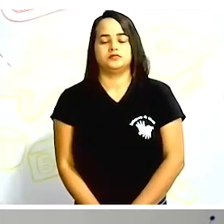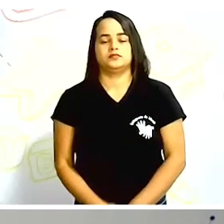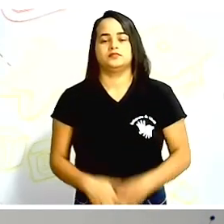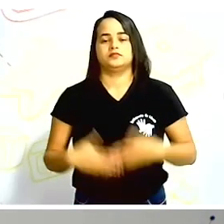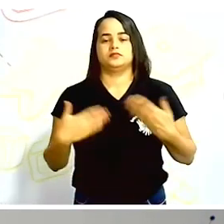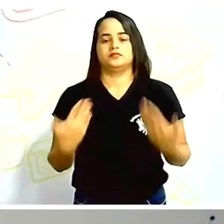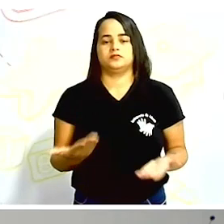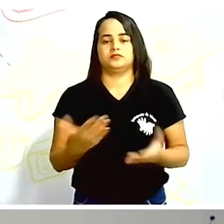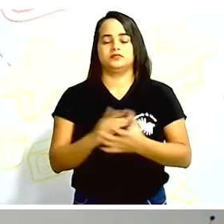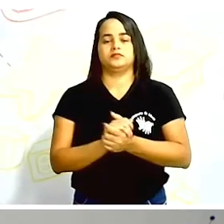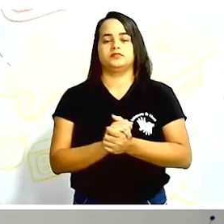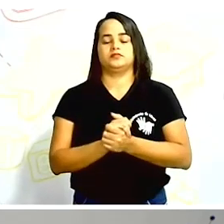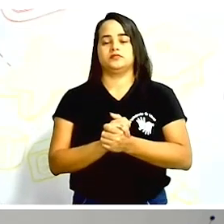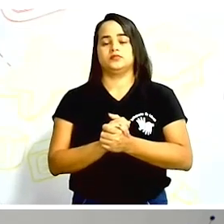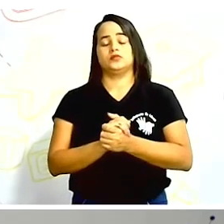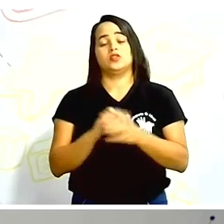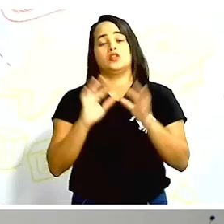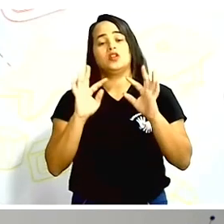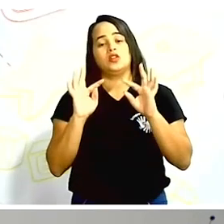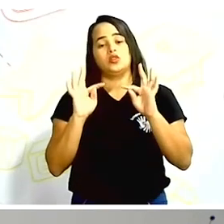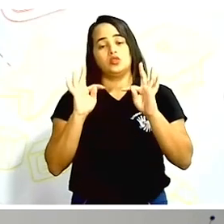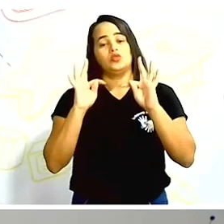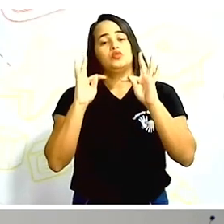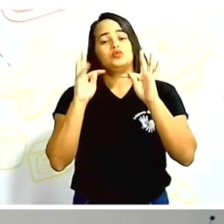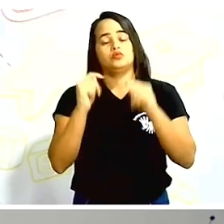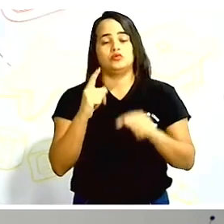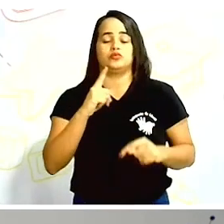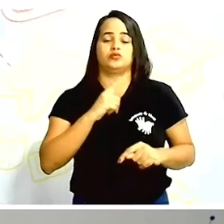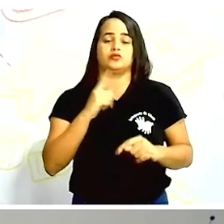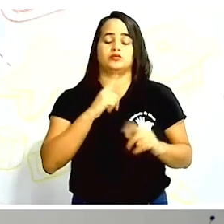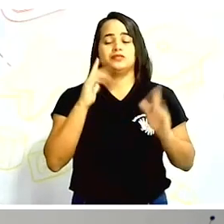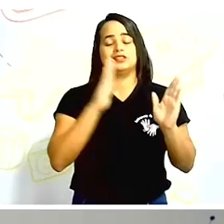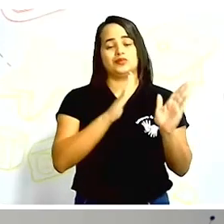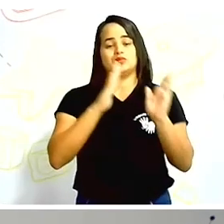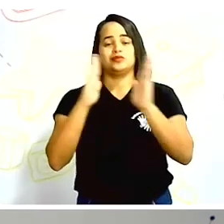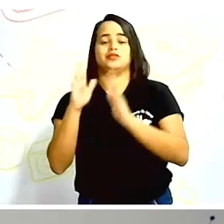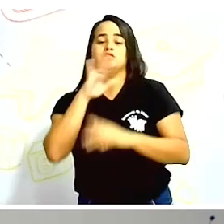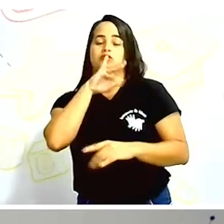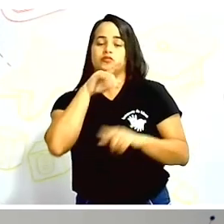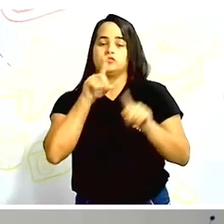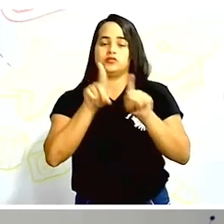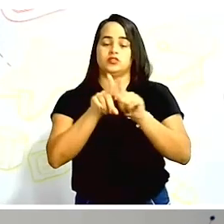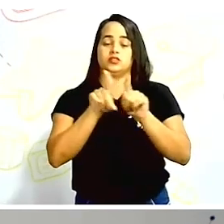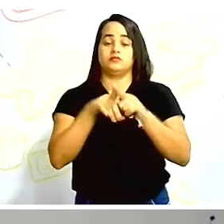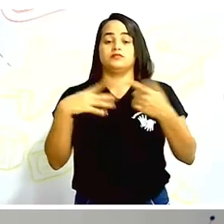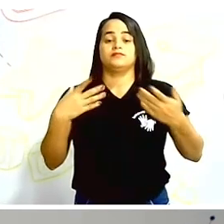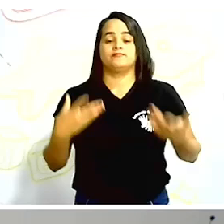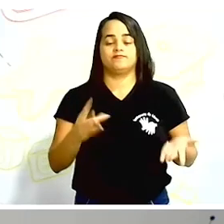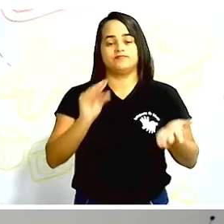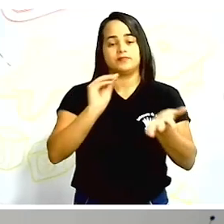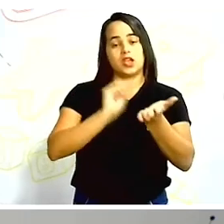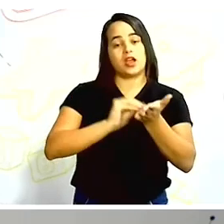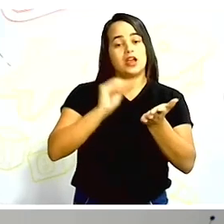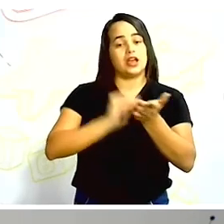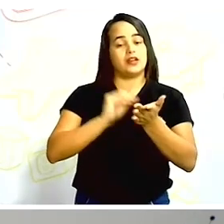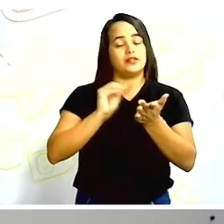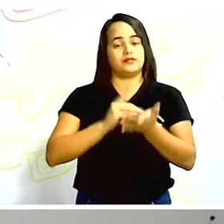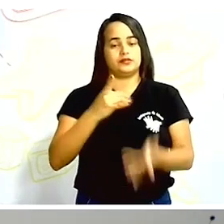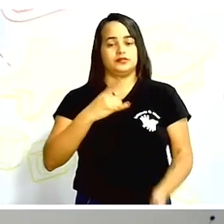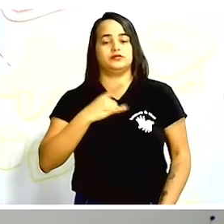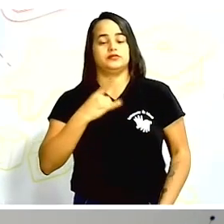Então, ó, como tudo tem seus malefícios, né? Então, a deficiência da progesterona no organismo feminino pode